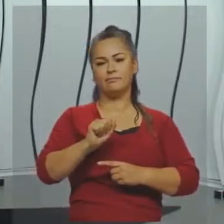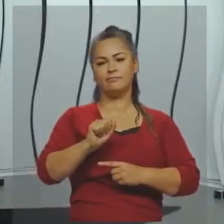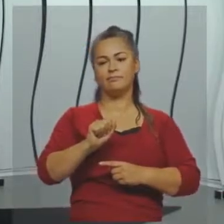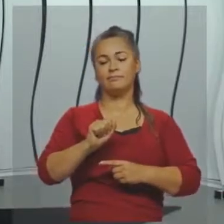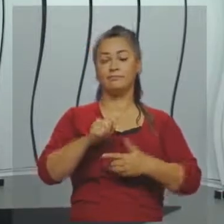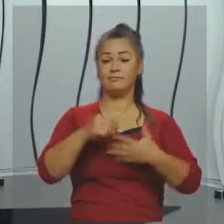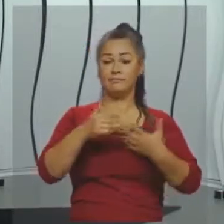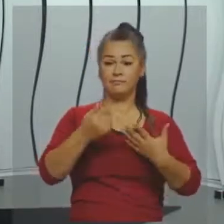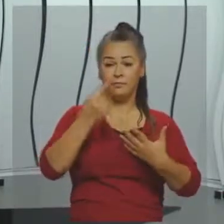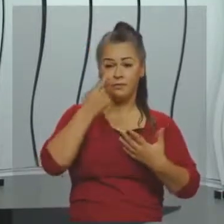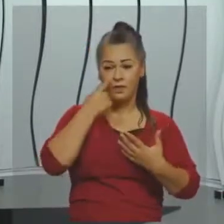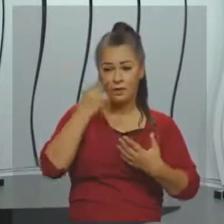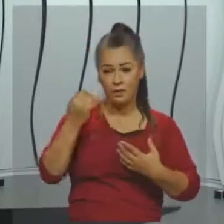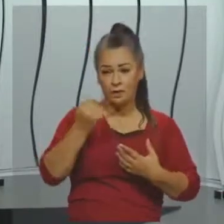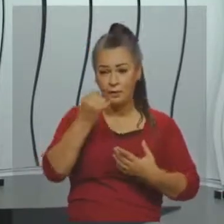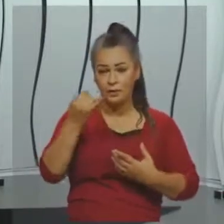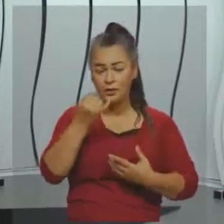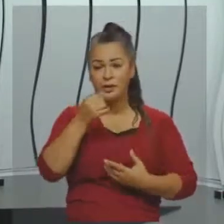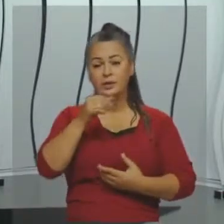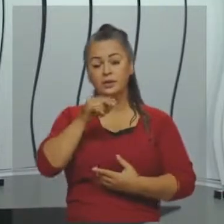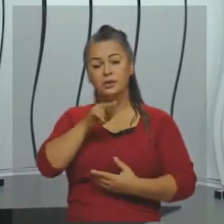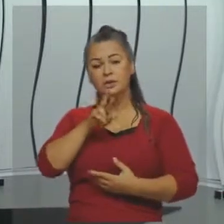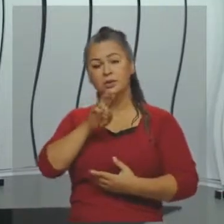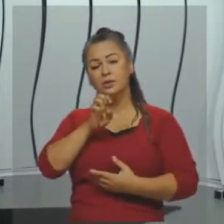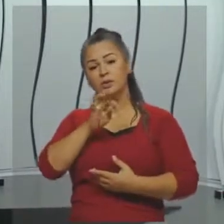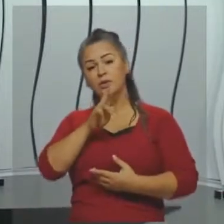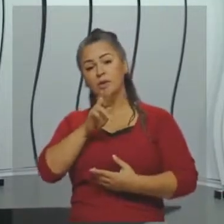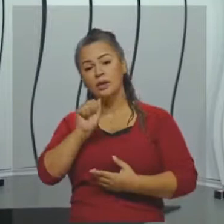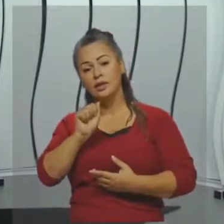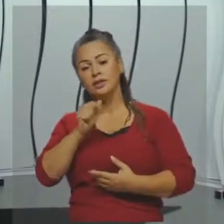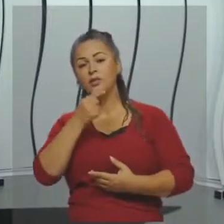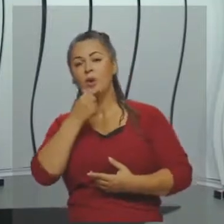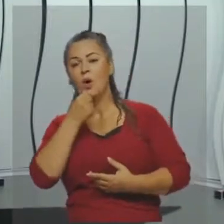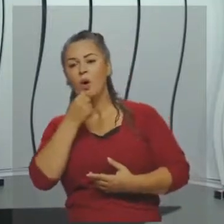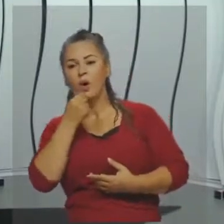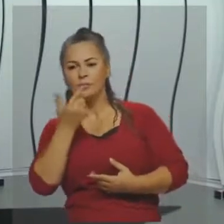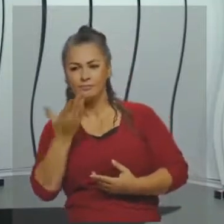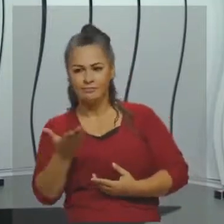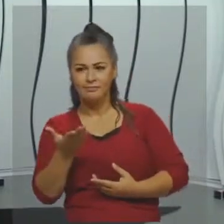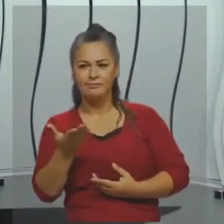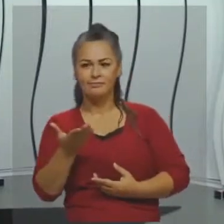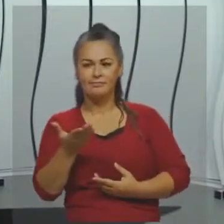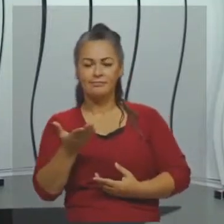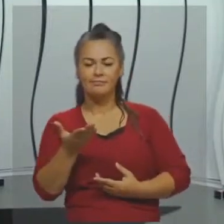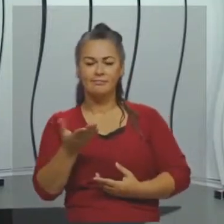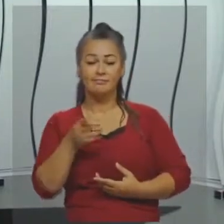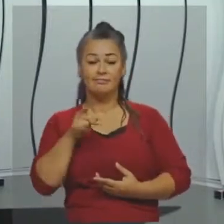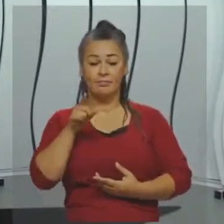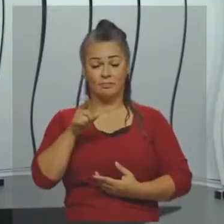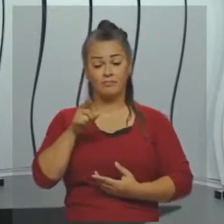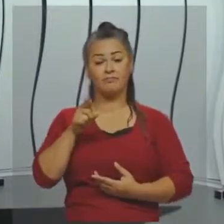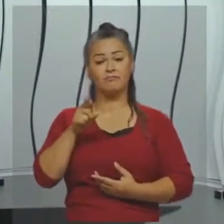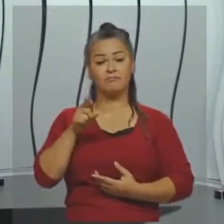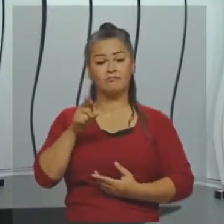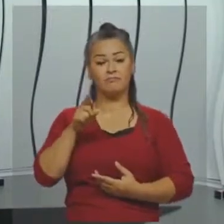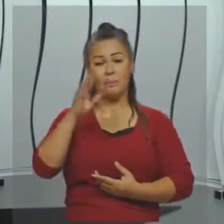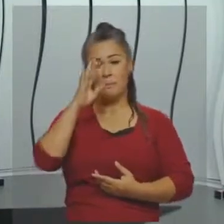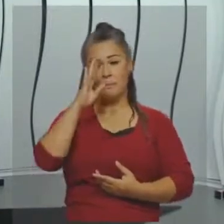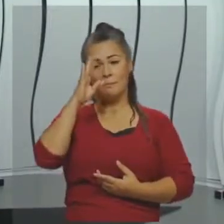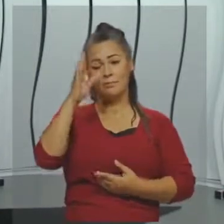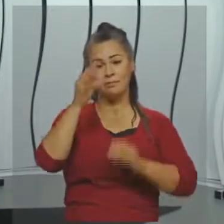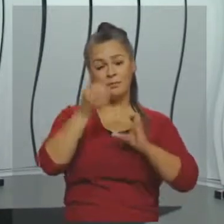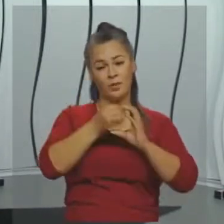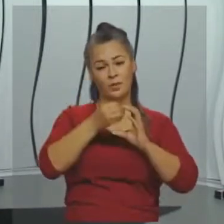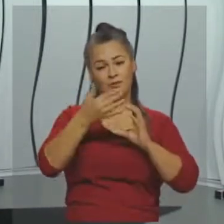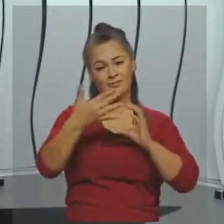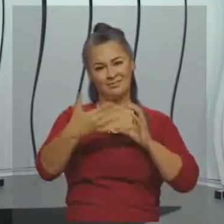urinário ou excretor, quanto do sistema genital. Bom, essas são aí as principais ideias de hoje sobre